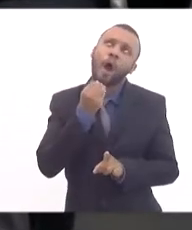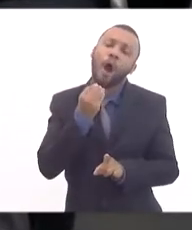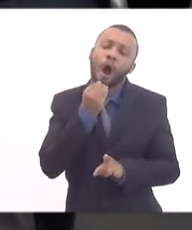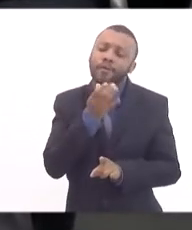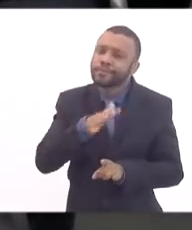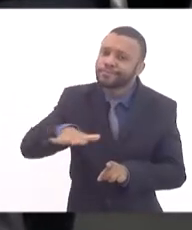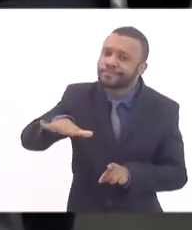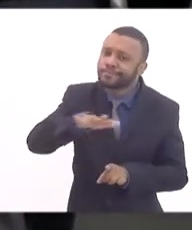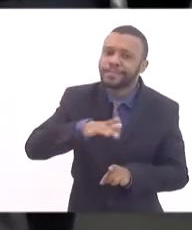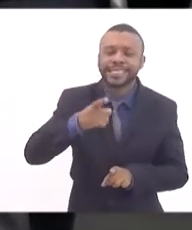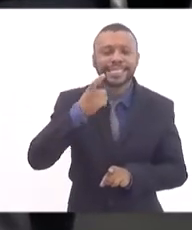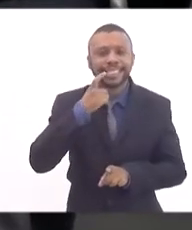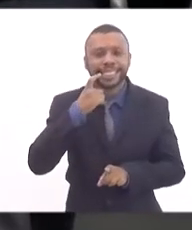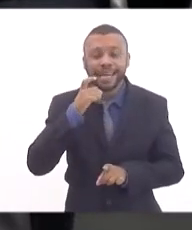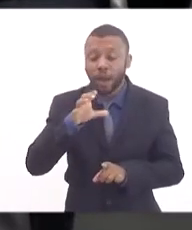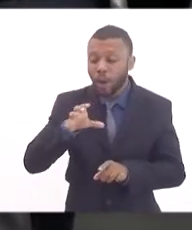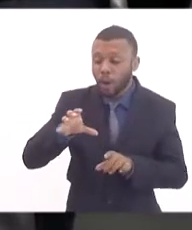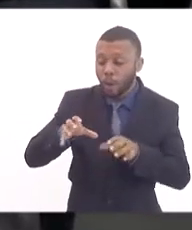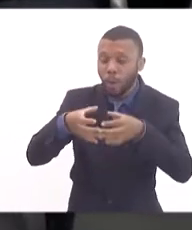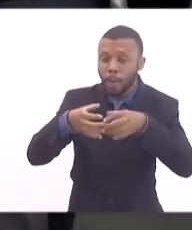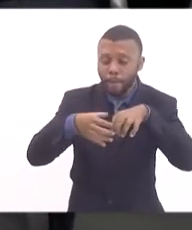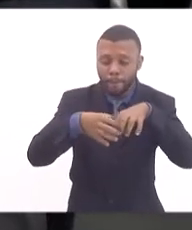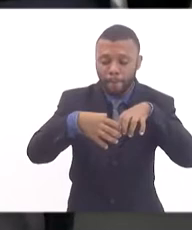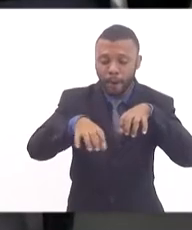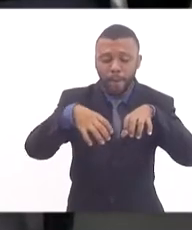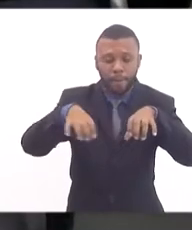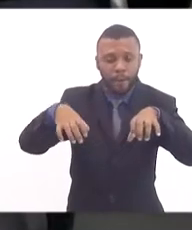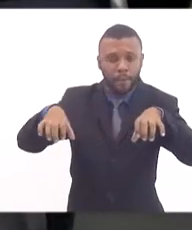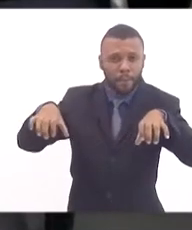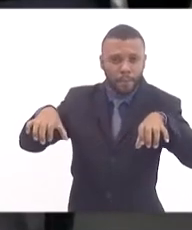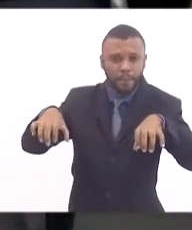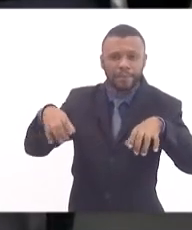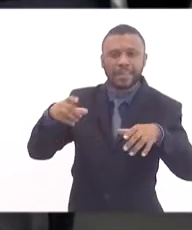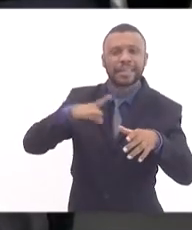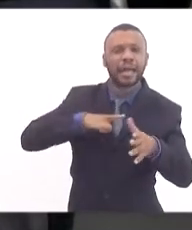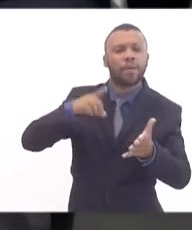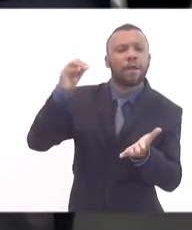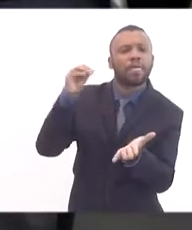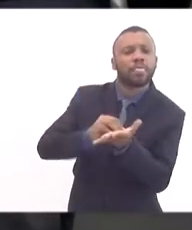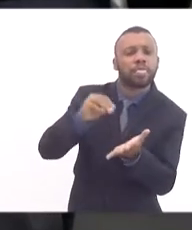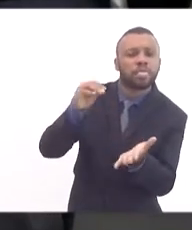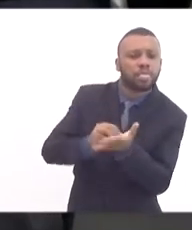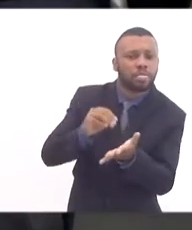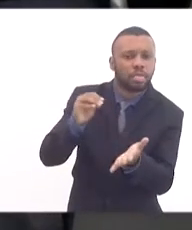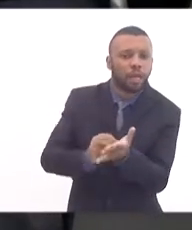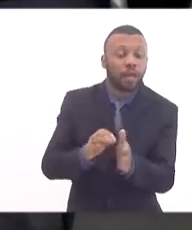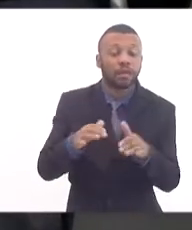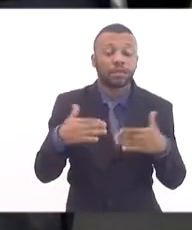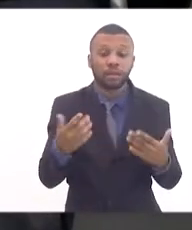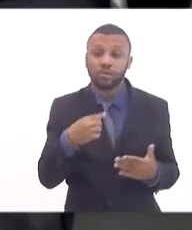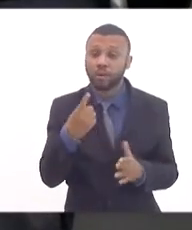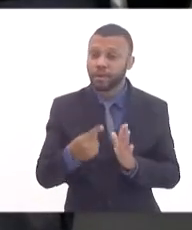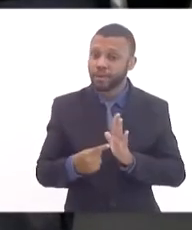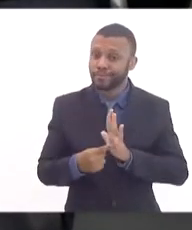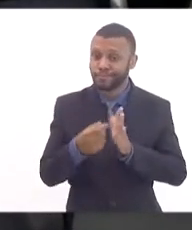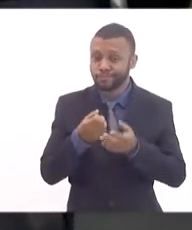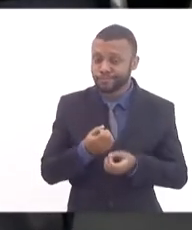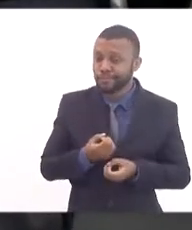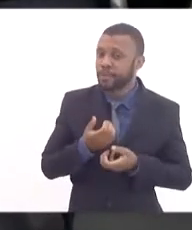é uma cadeia que tá que tem um buraco aí mas nossa nossa manifestação Deputado